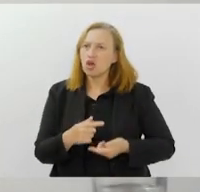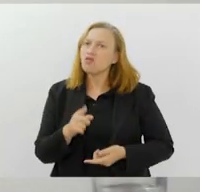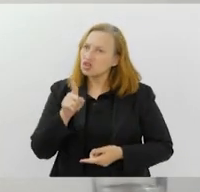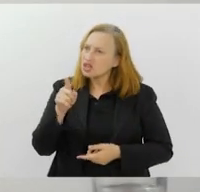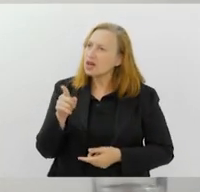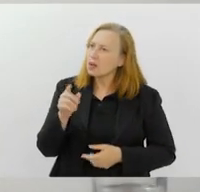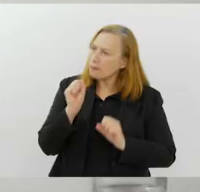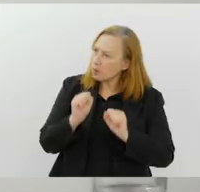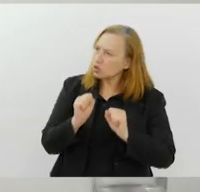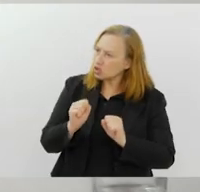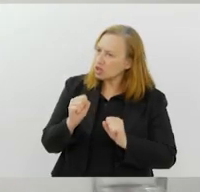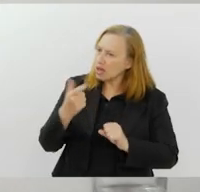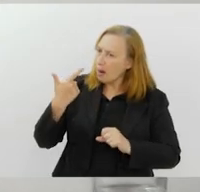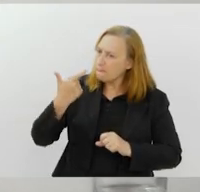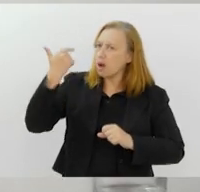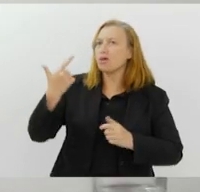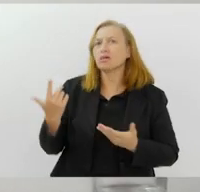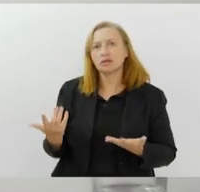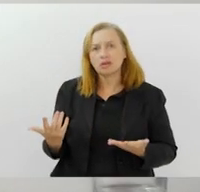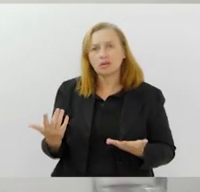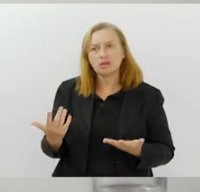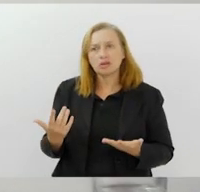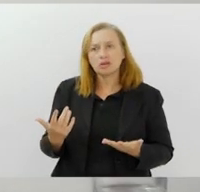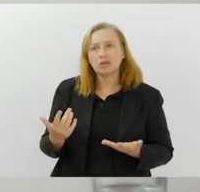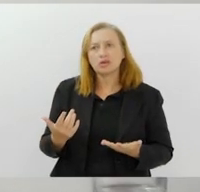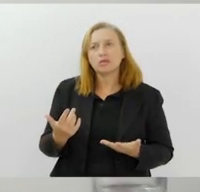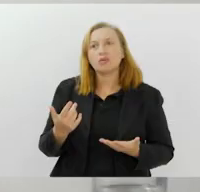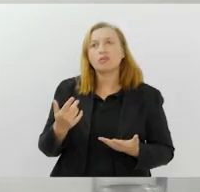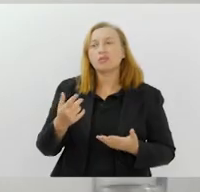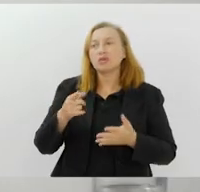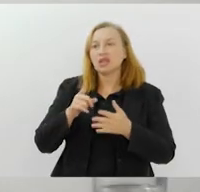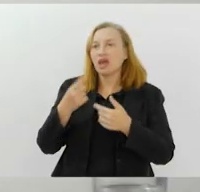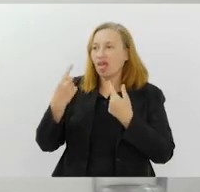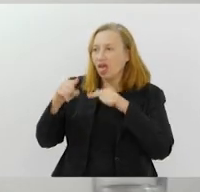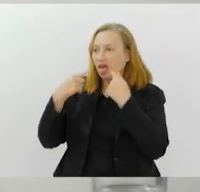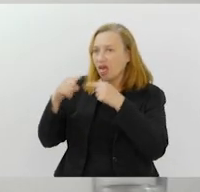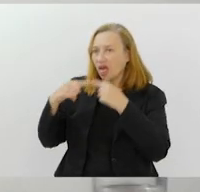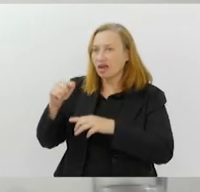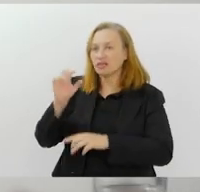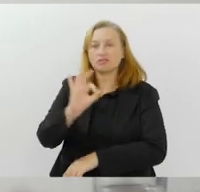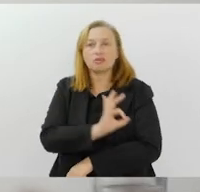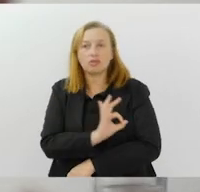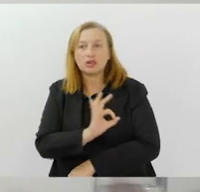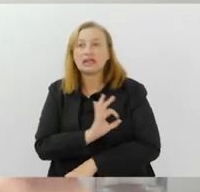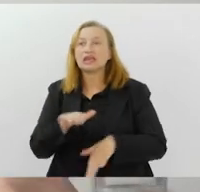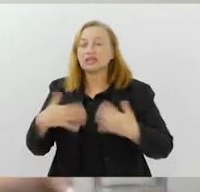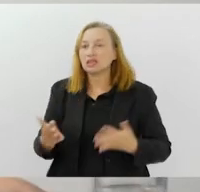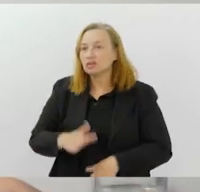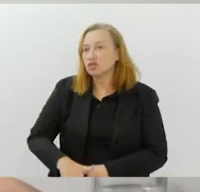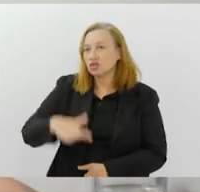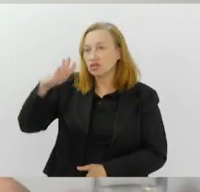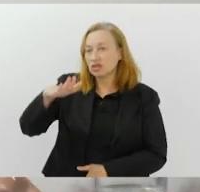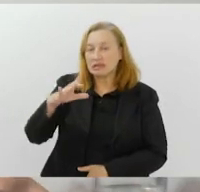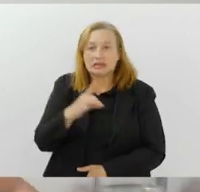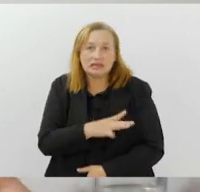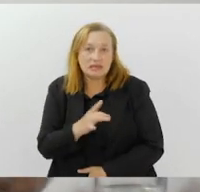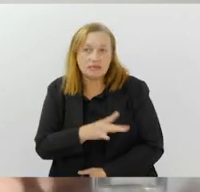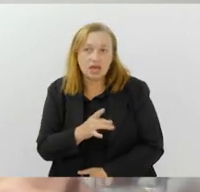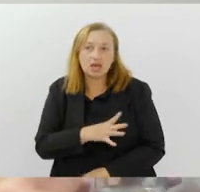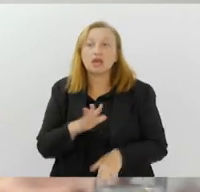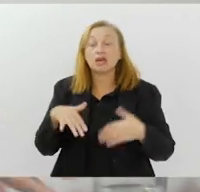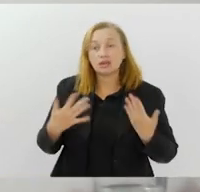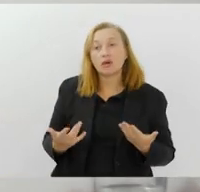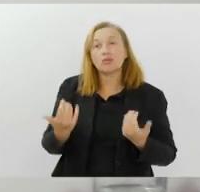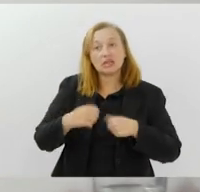podia ter tomado um tiro por questionar um policial então nós crescemos com esse medo isso a gente